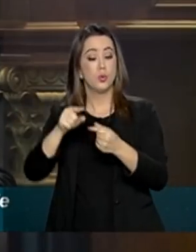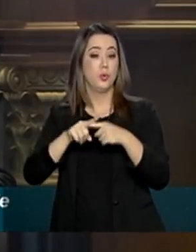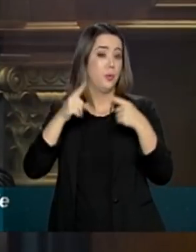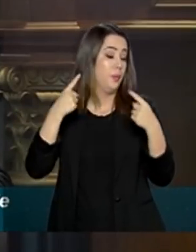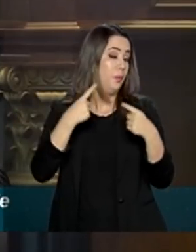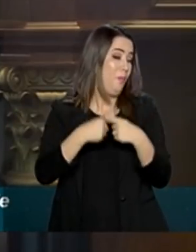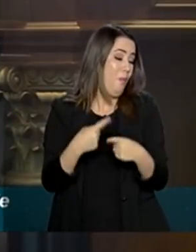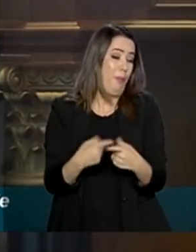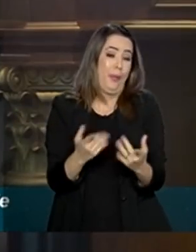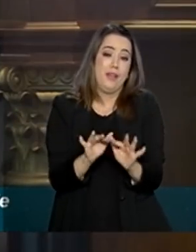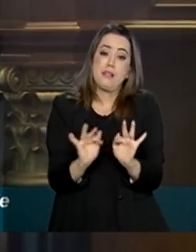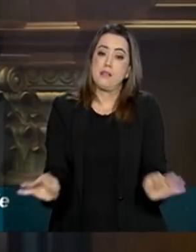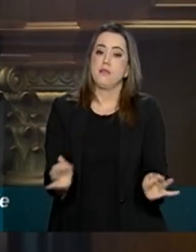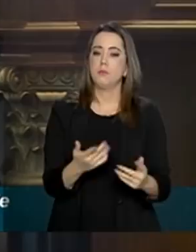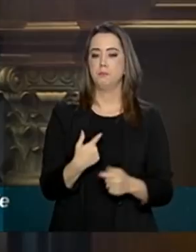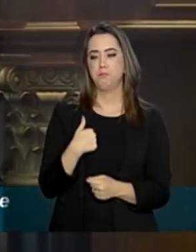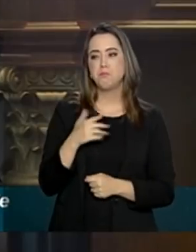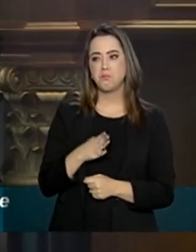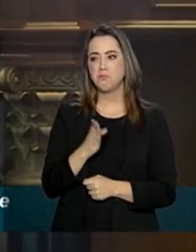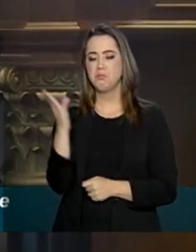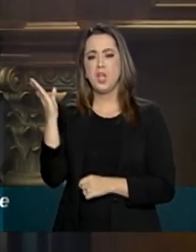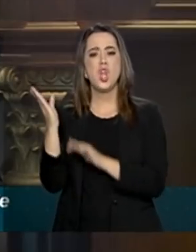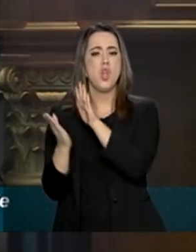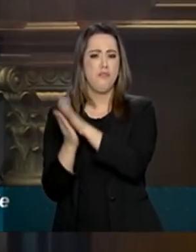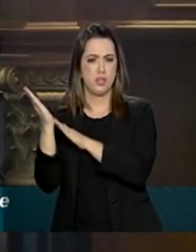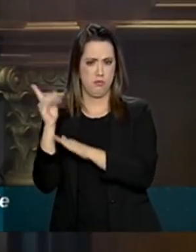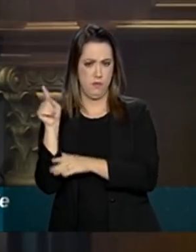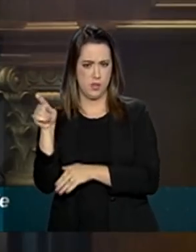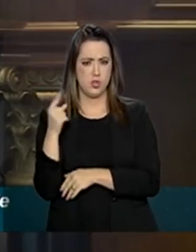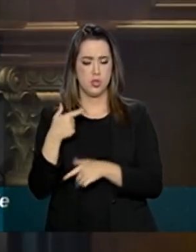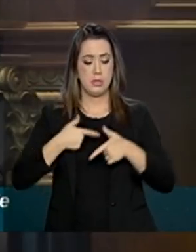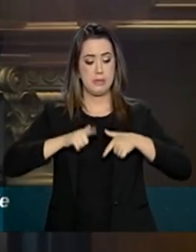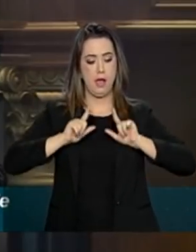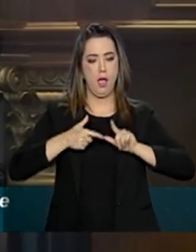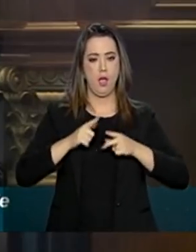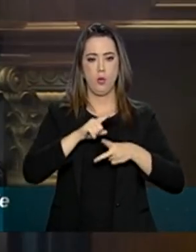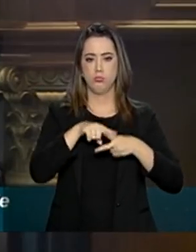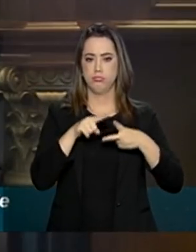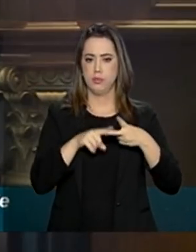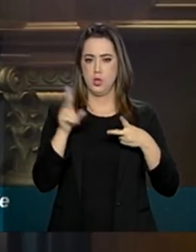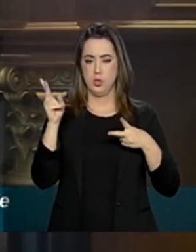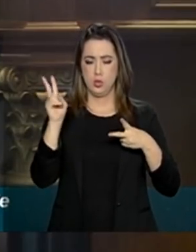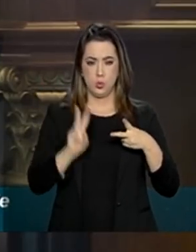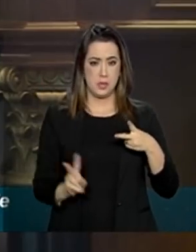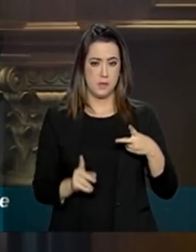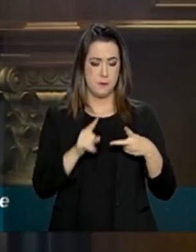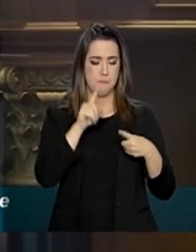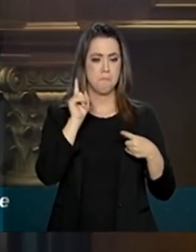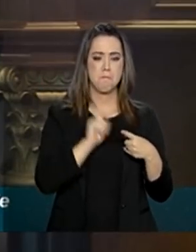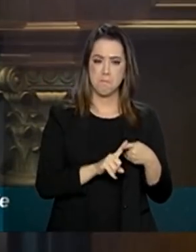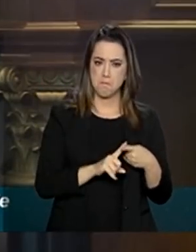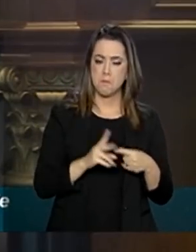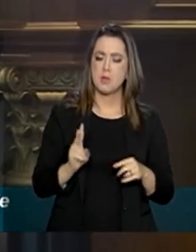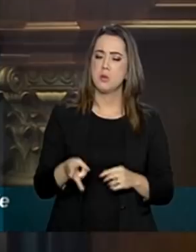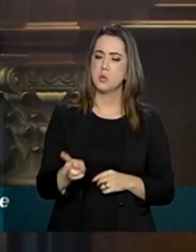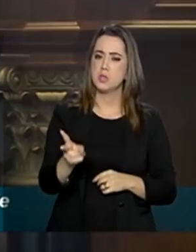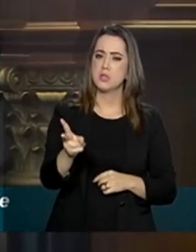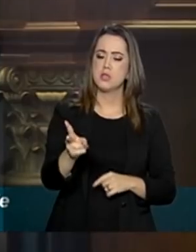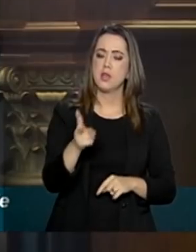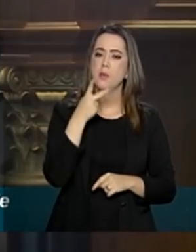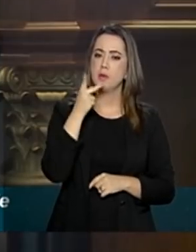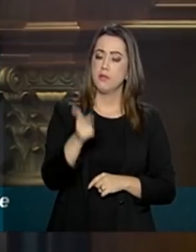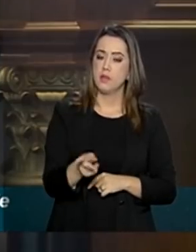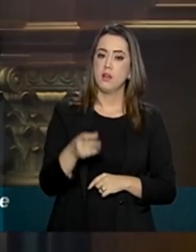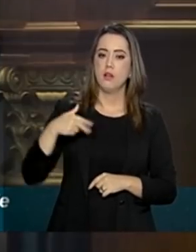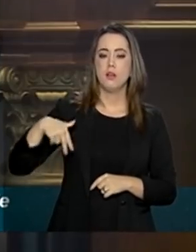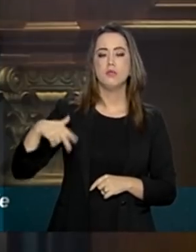simples. Eu tive Israel por 2 vezes. E eu sempre, né, dizia nas